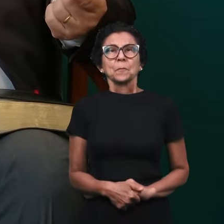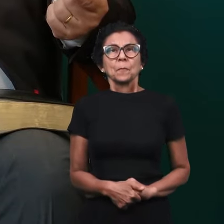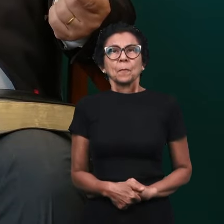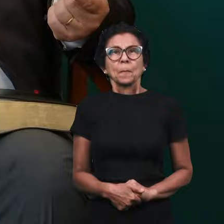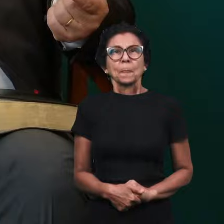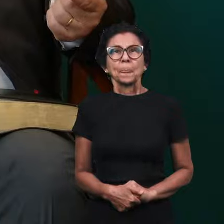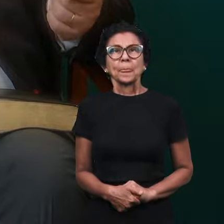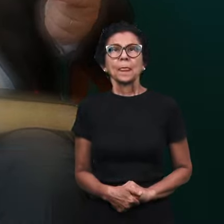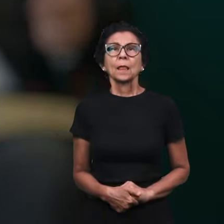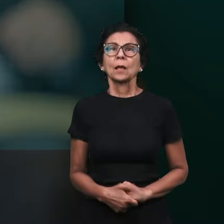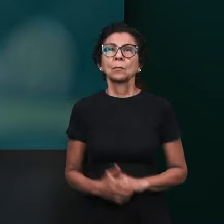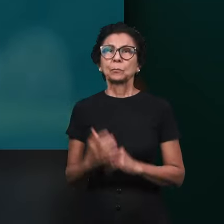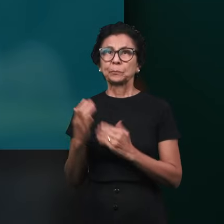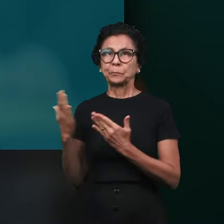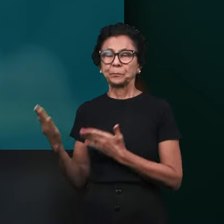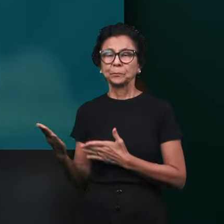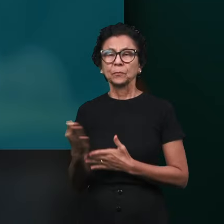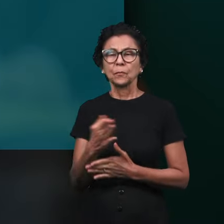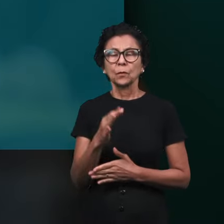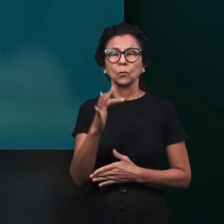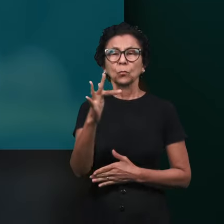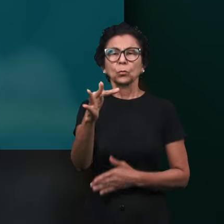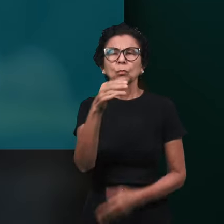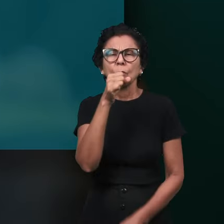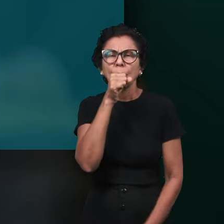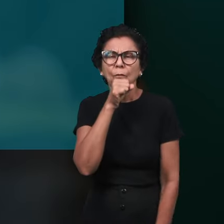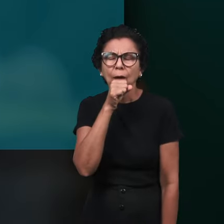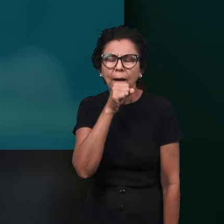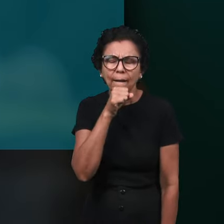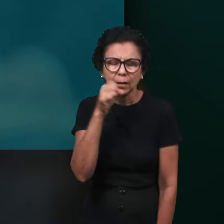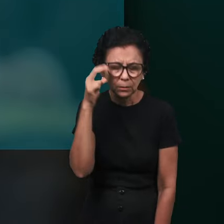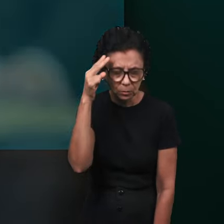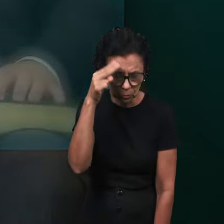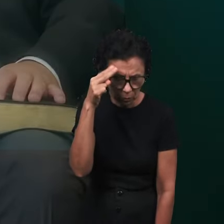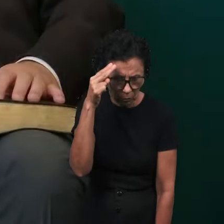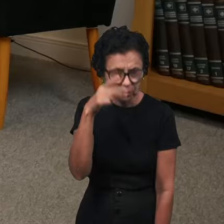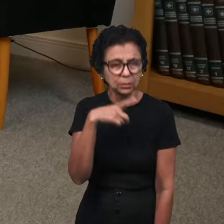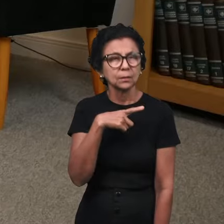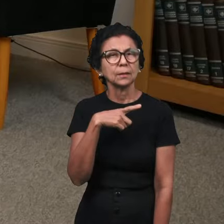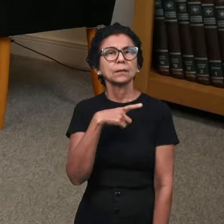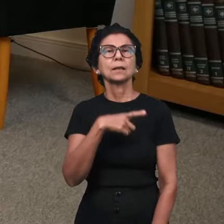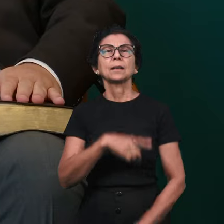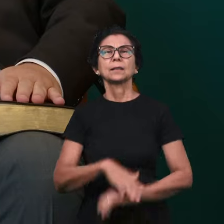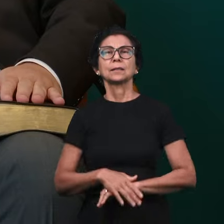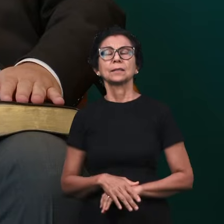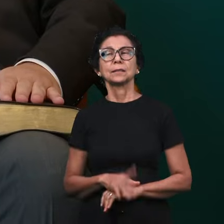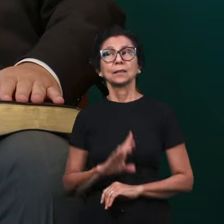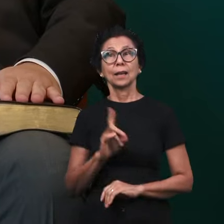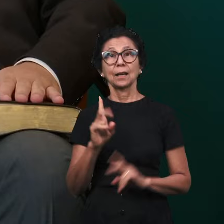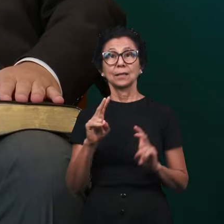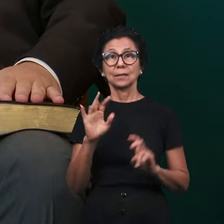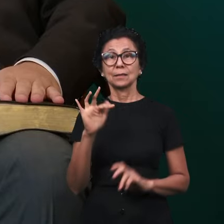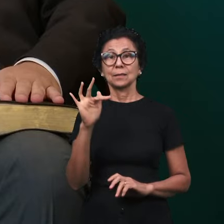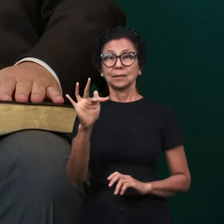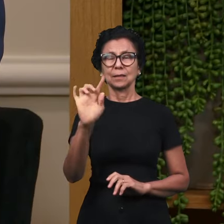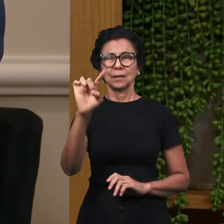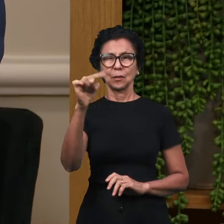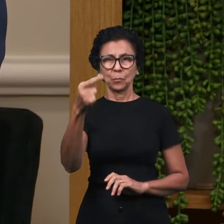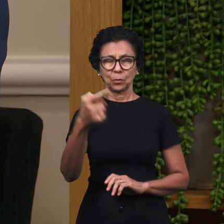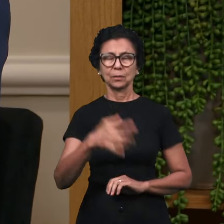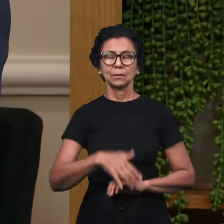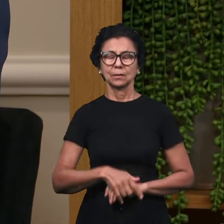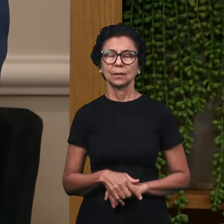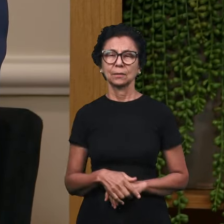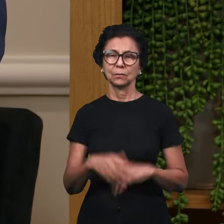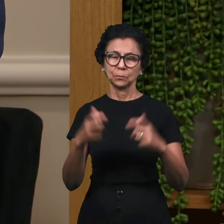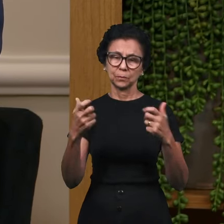dessas manifestações, o Senhor diz assim, e os vossos velhos sonharão sonhos. Muito bem. Nós vamos abordar isso mais adiante, acerca daquilo